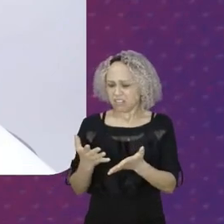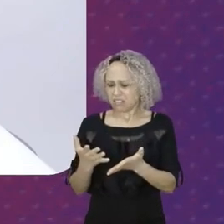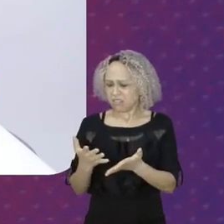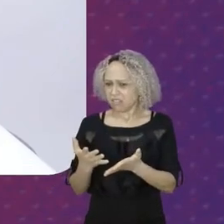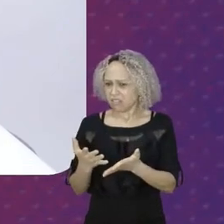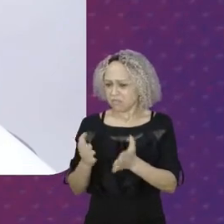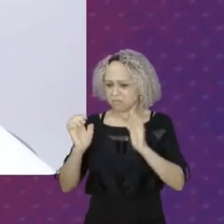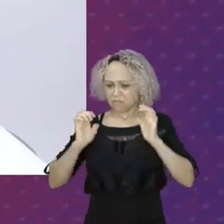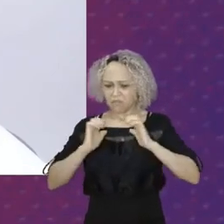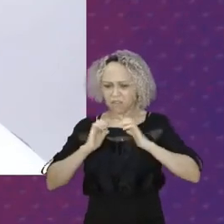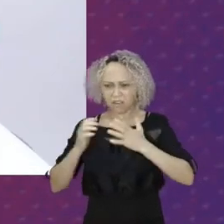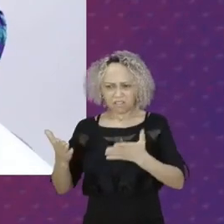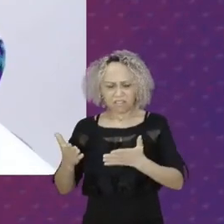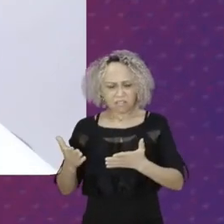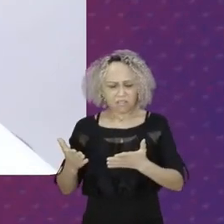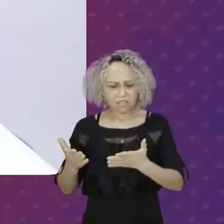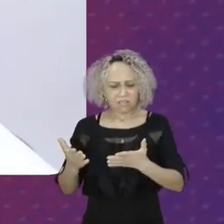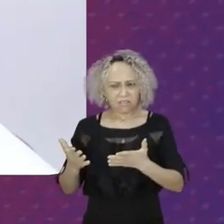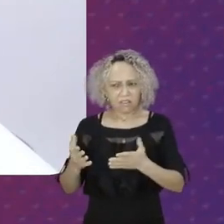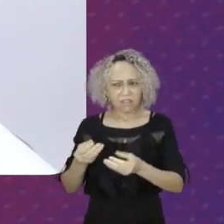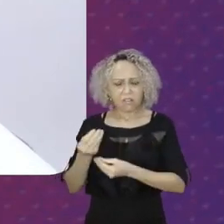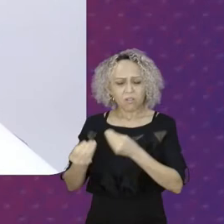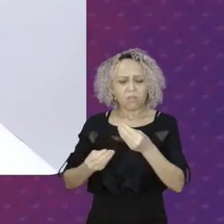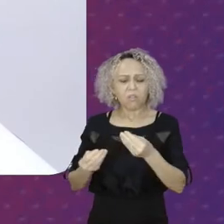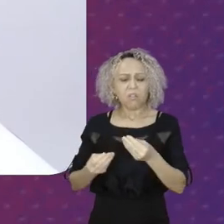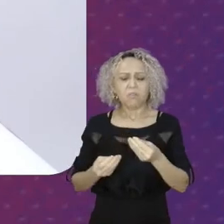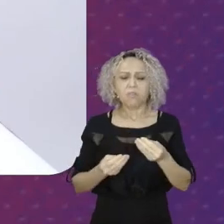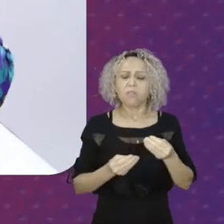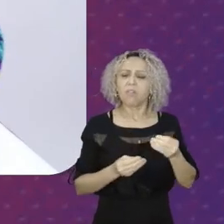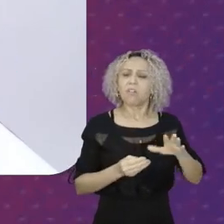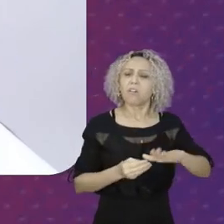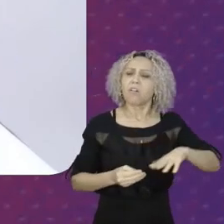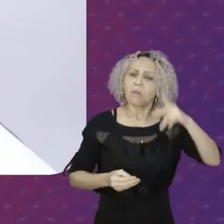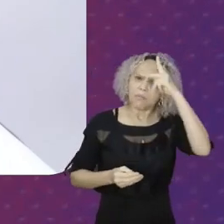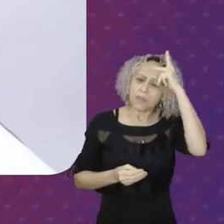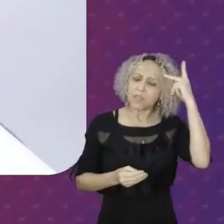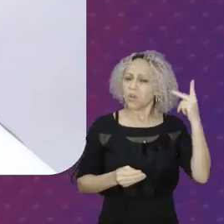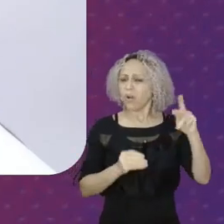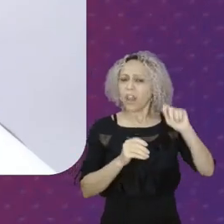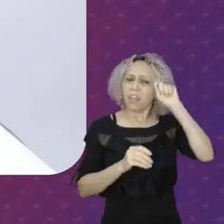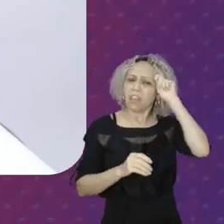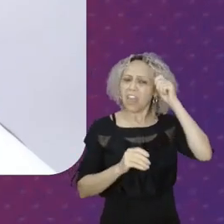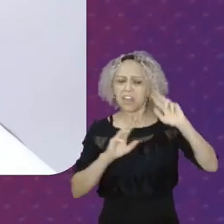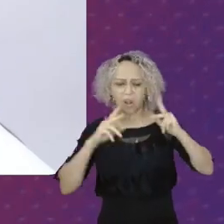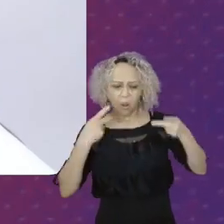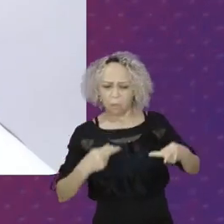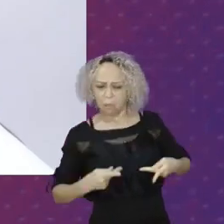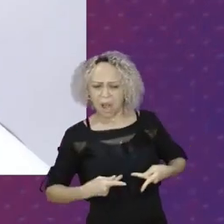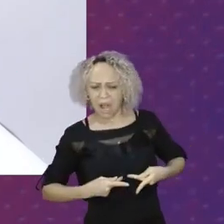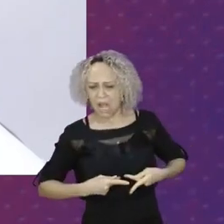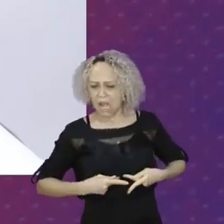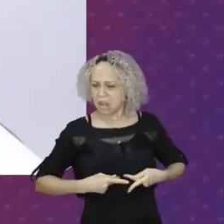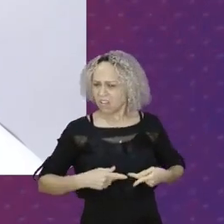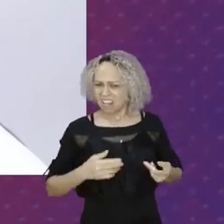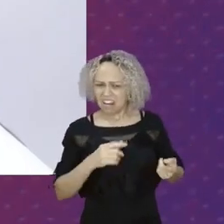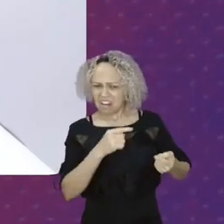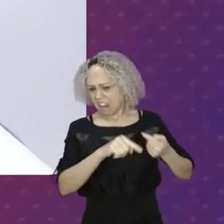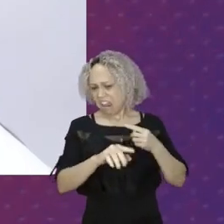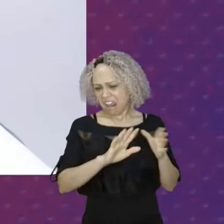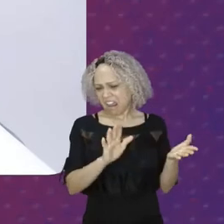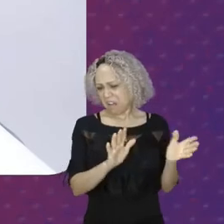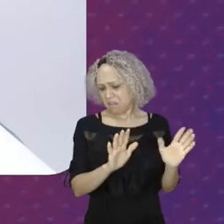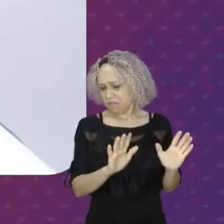recurso a desumanização. E a desumanização passava por dizer que os